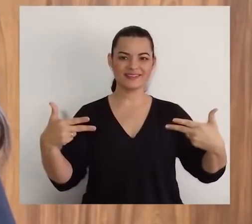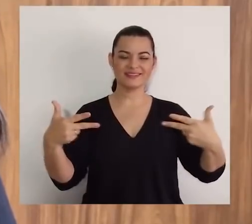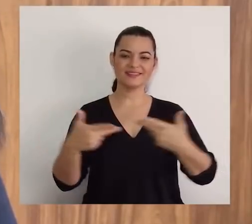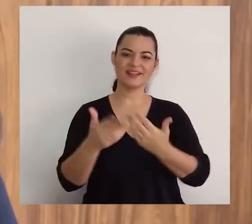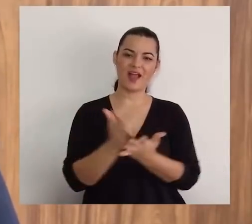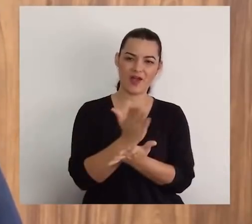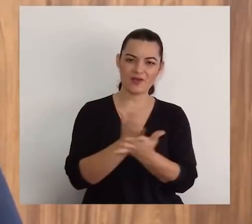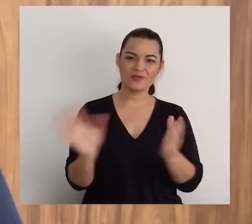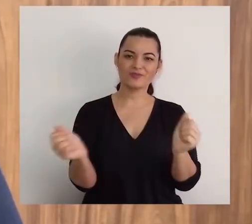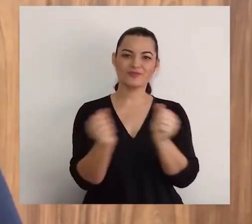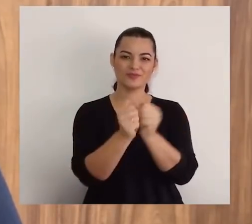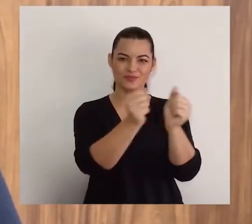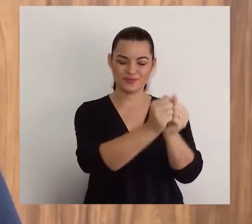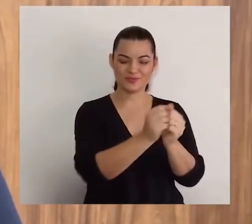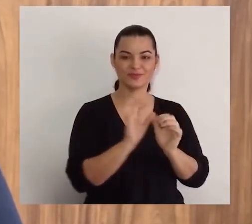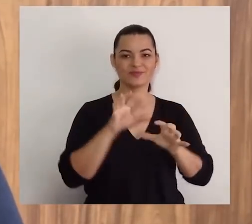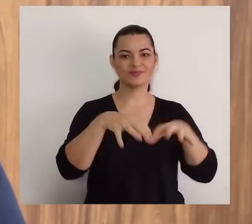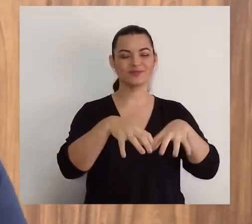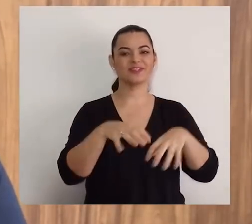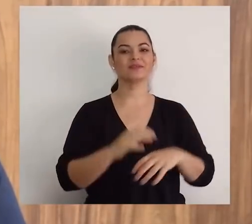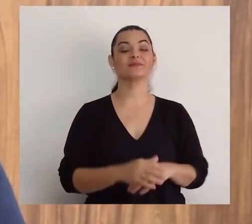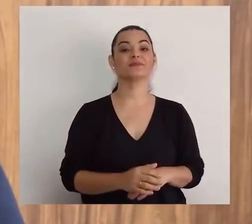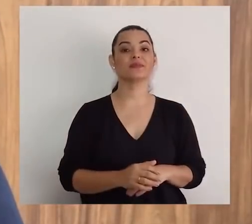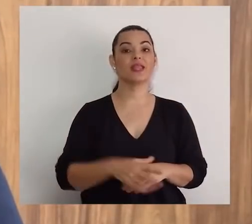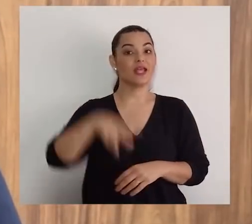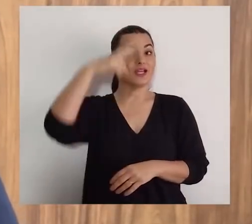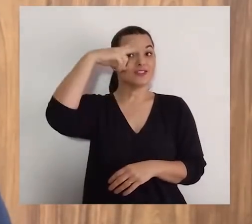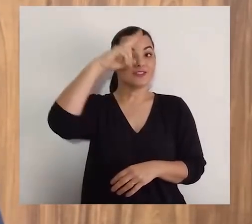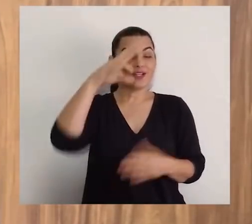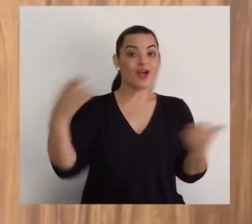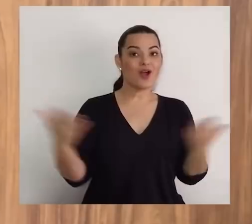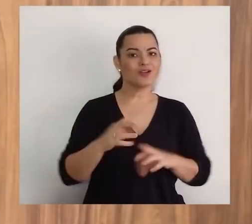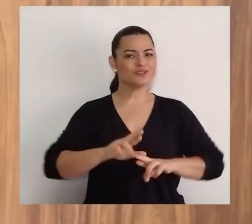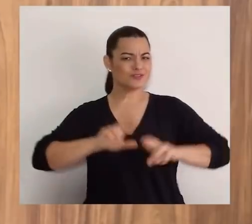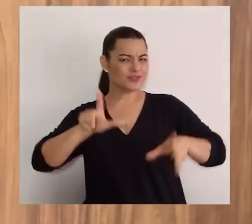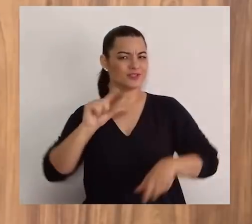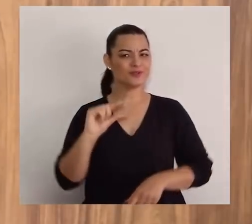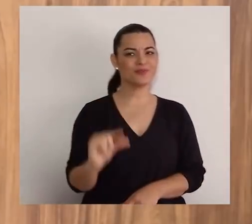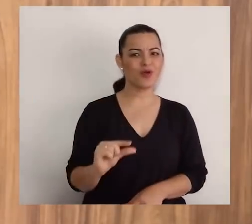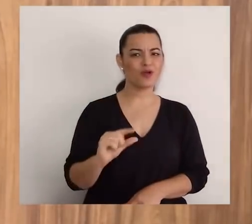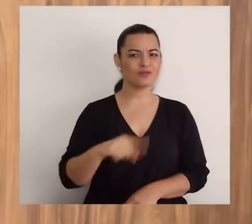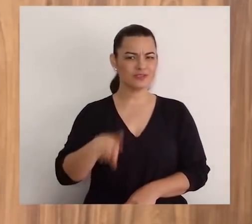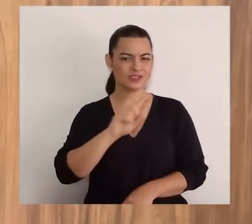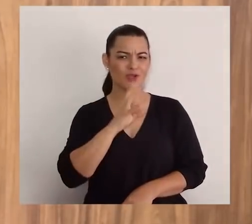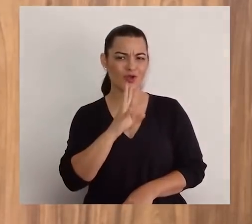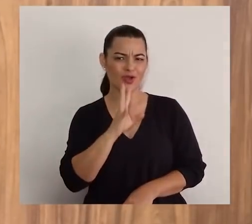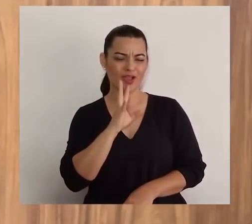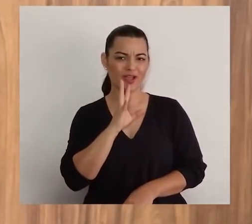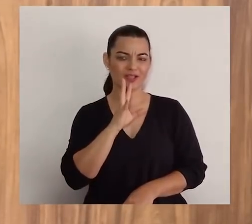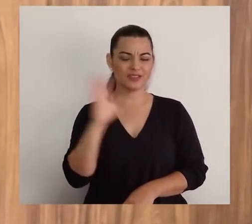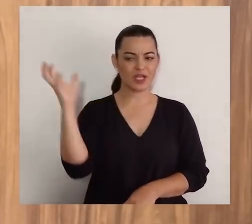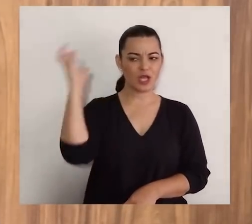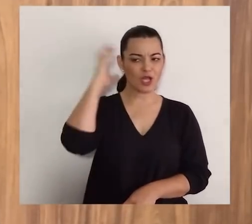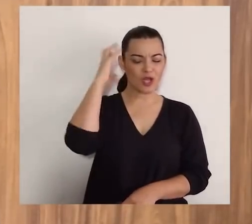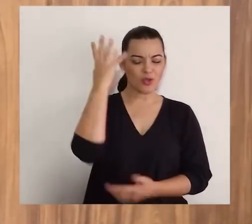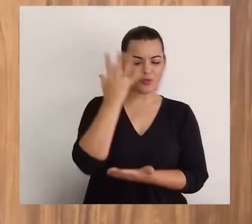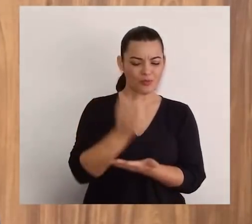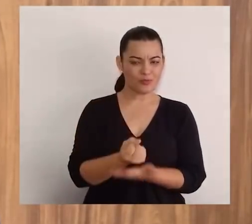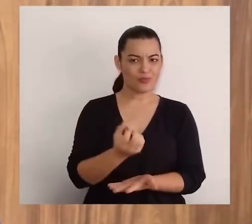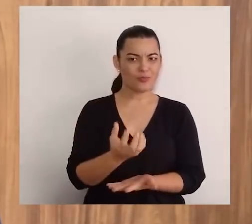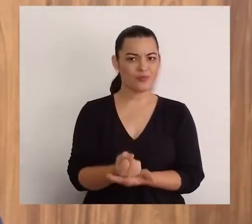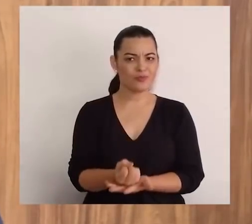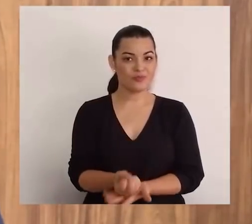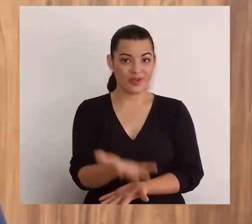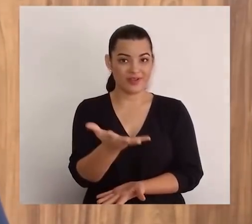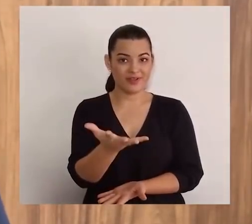A nossa história hoje está um pouquinho diferente. Você já ouviu falar de podcasts? Eu vou explicar para você